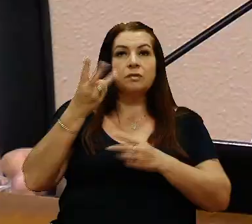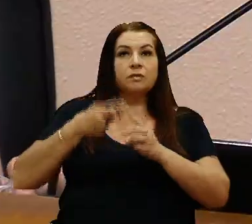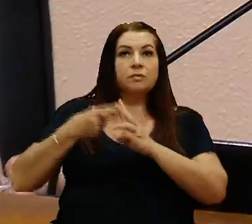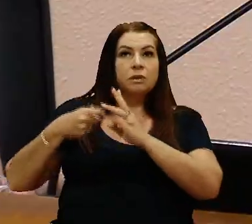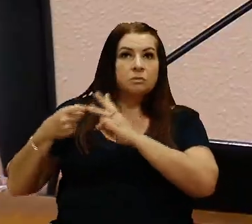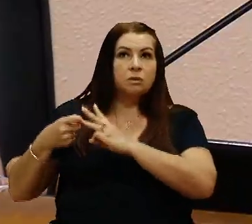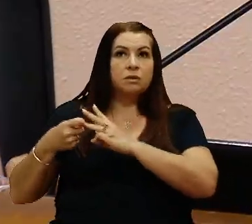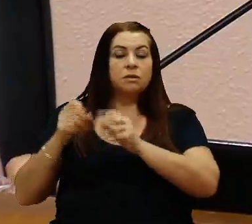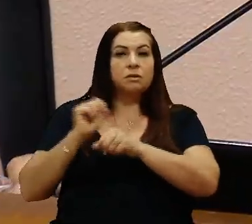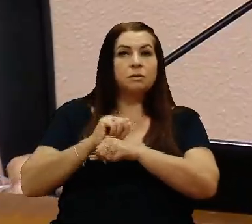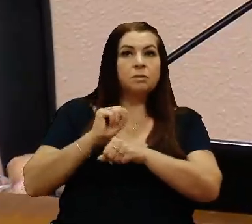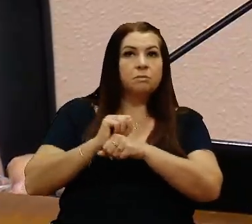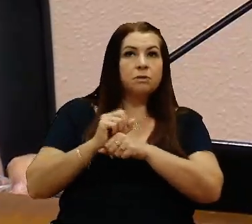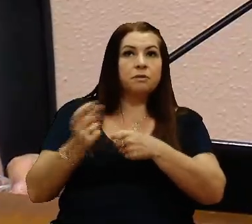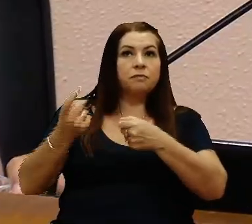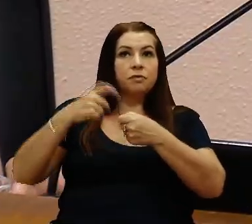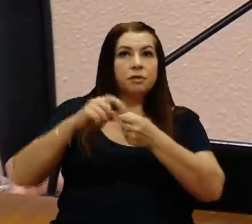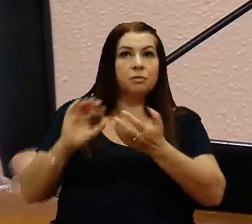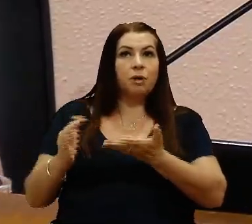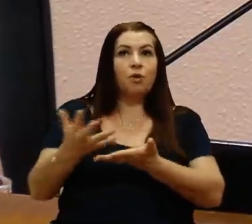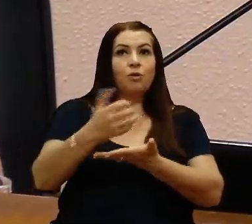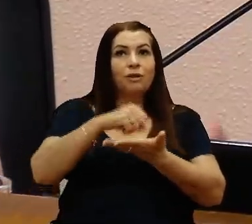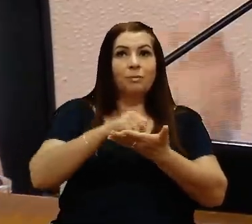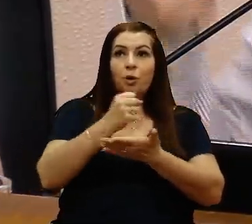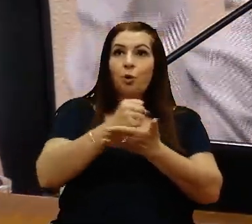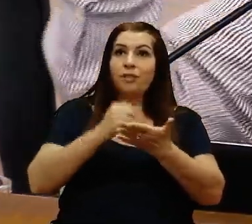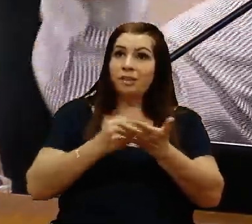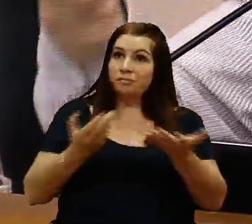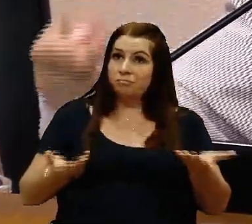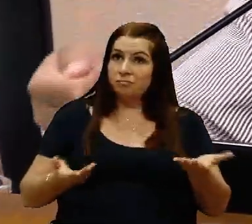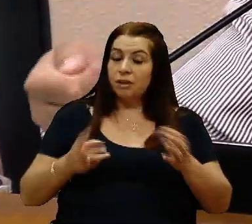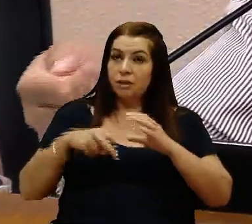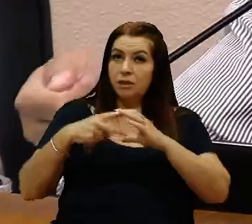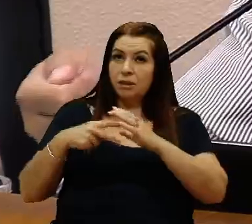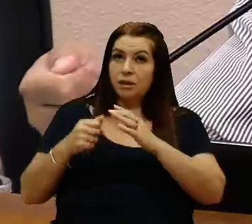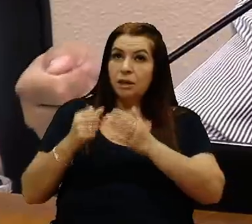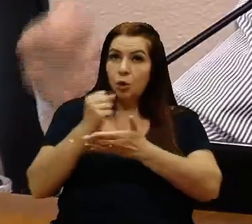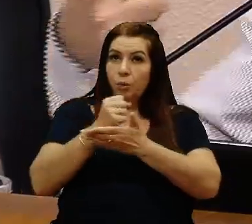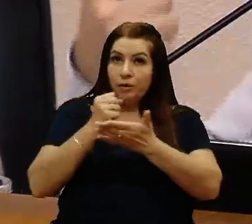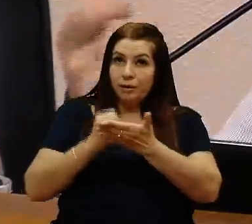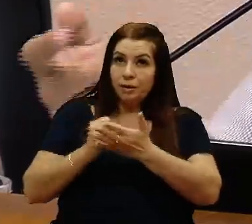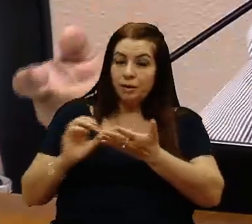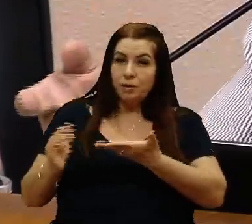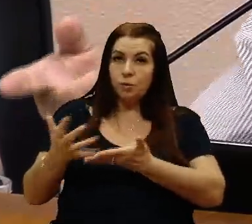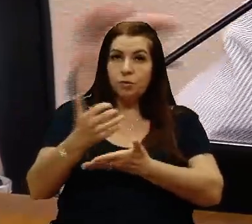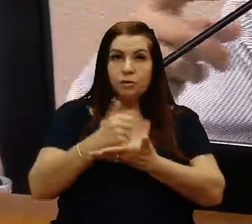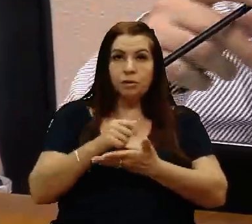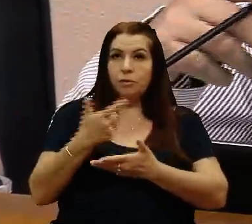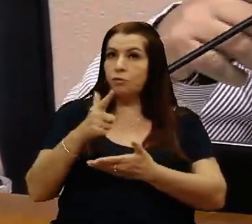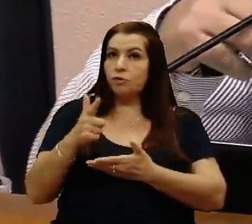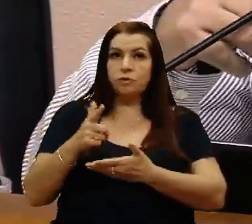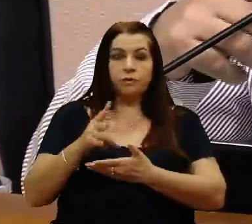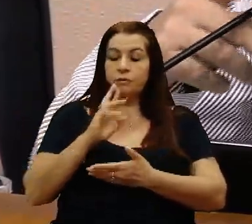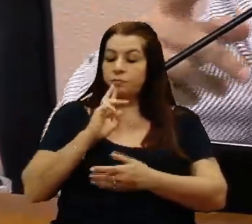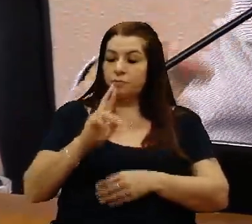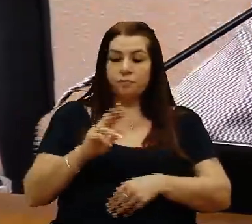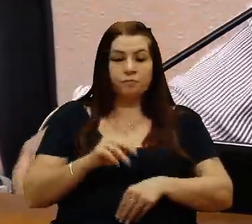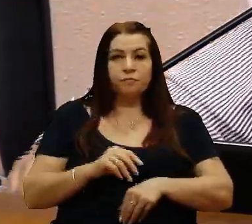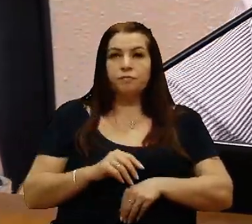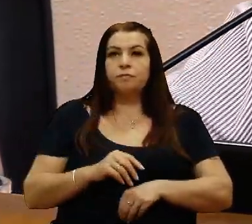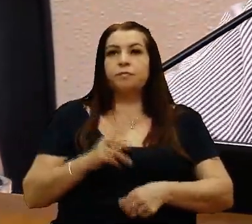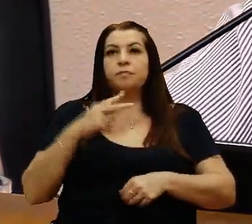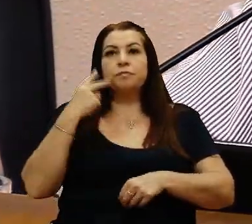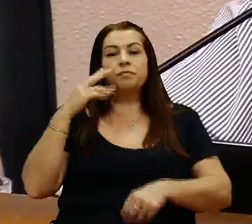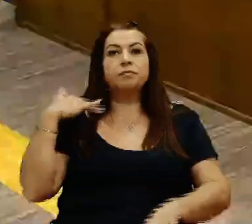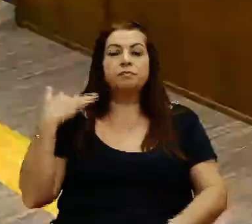aguardando o retorno da Codeca para fazer o contrato. A Câmara de Vereadores quer contratar a Codeca e não tivemos o retorno. Com a palavra, a vereadora Andressa